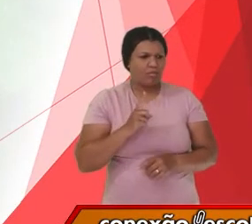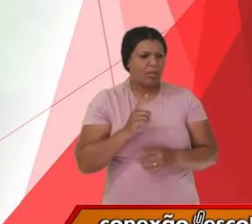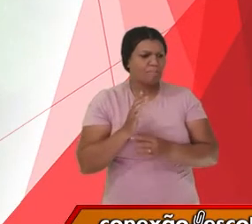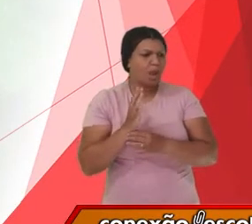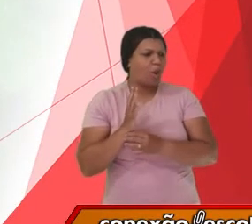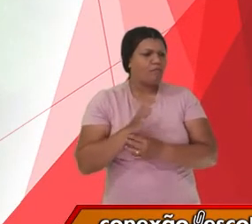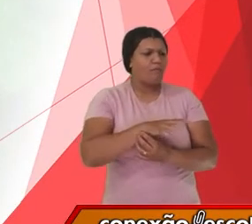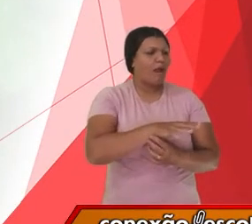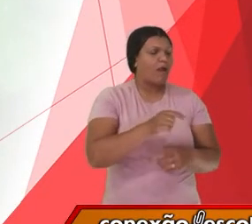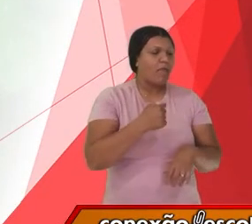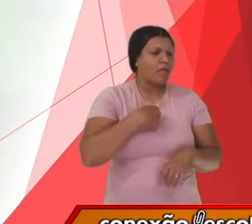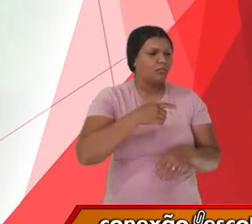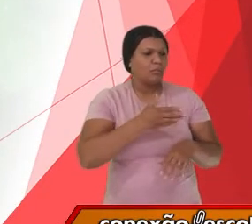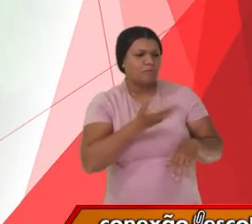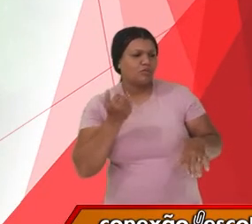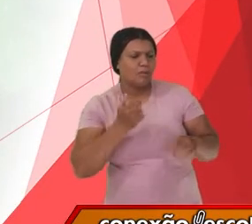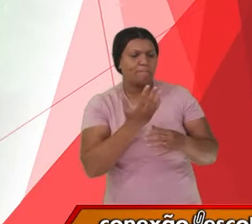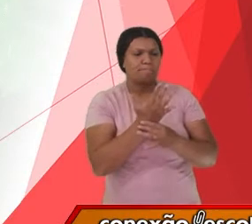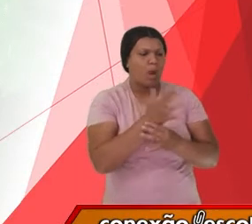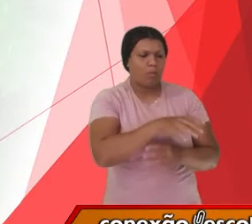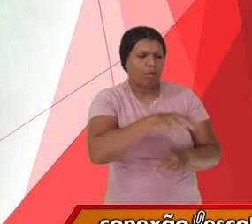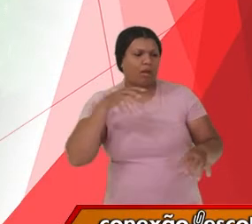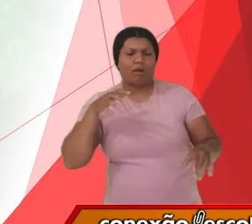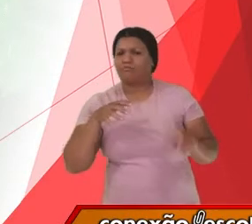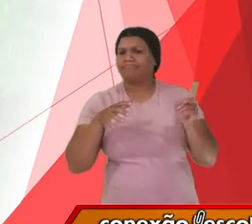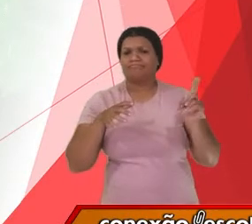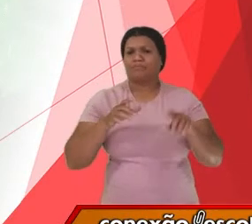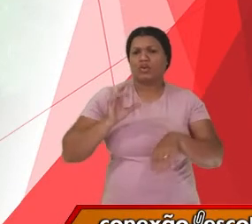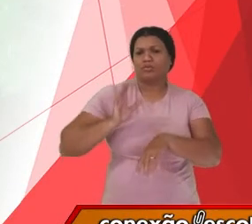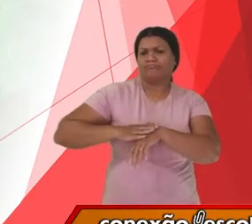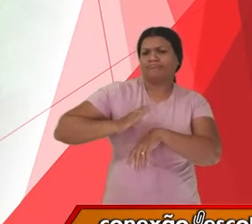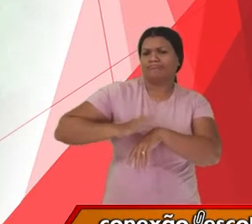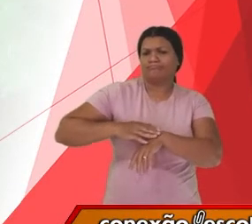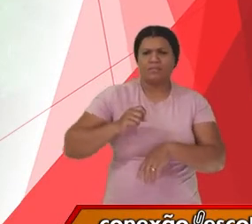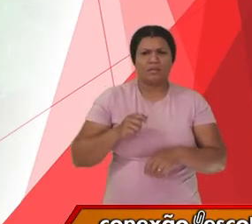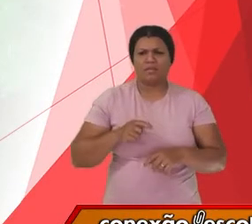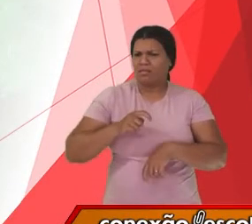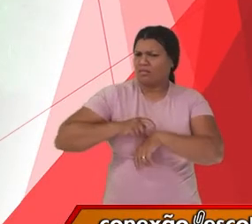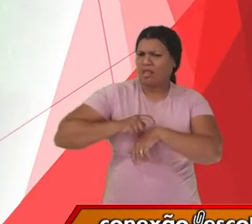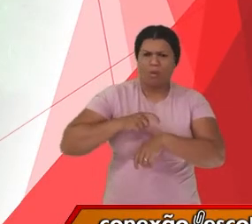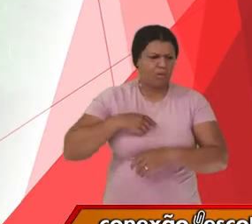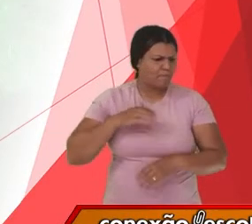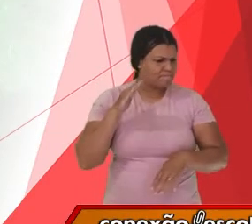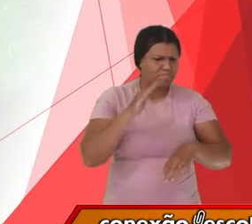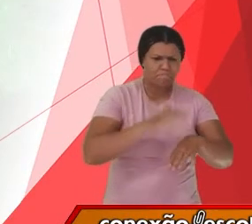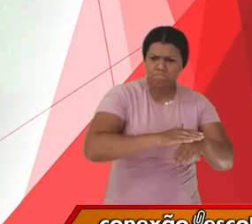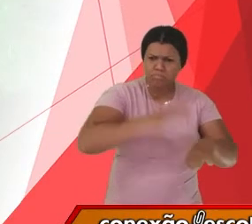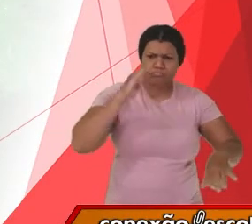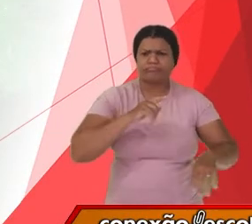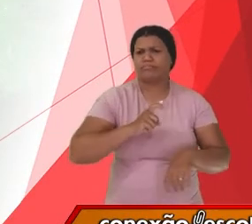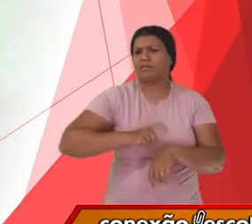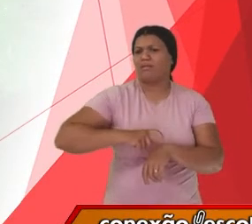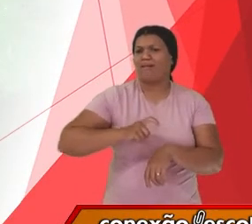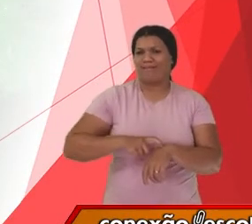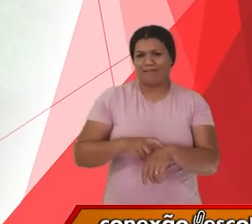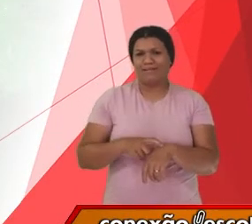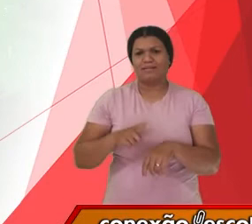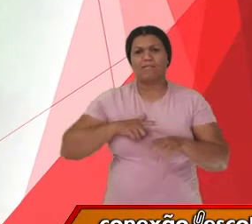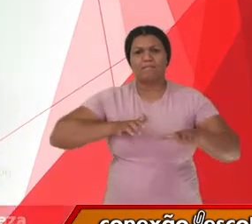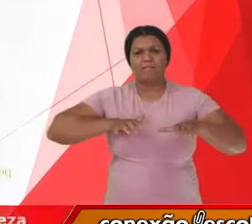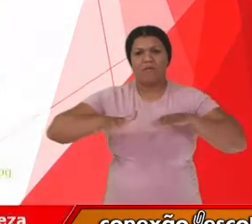falo, nossa, eu vou tirar minha mão da panela. A gente faz isso de uma forma involuntária. A medula espinal é responsável por esse